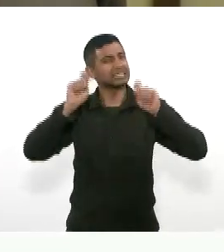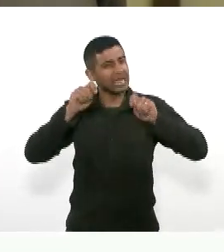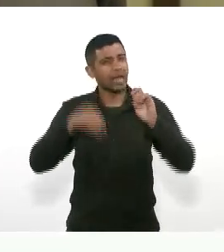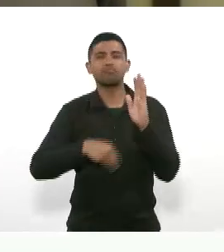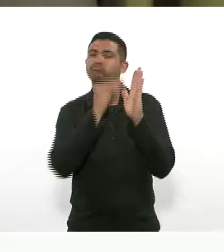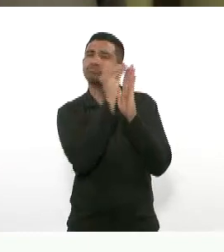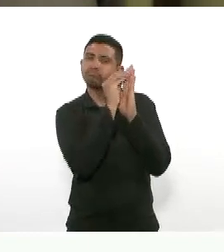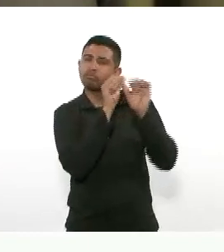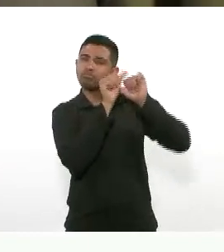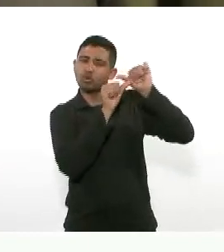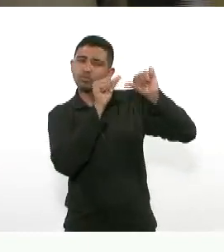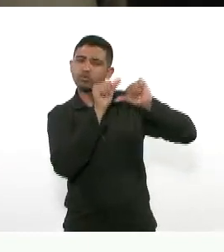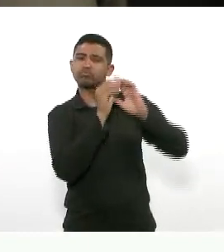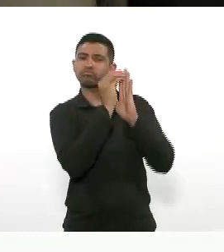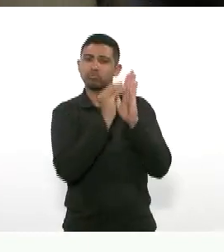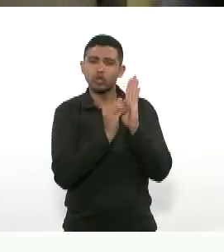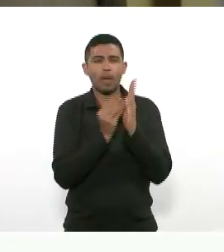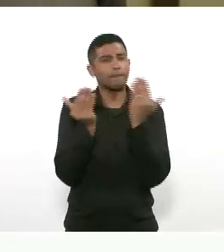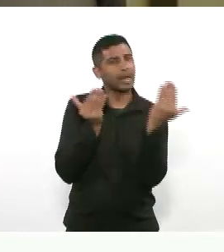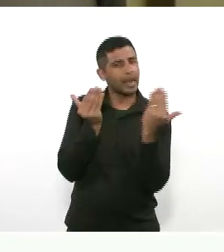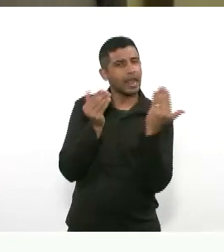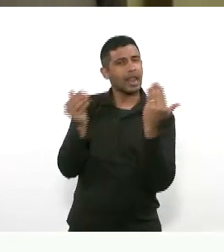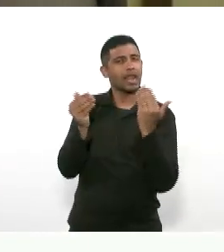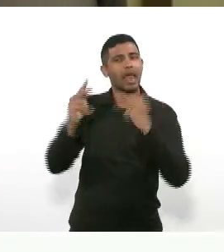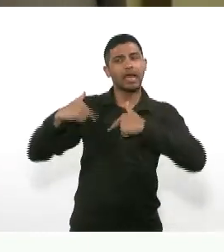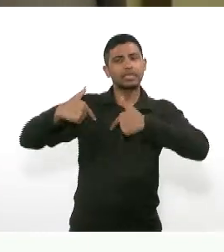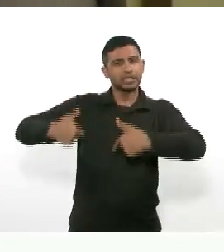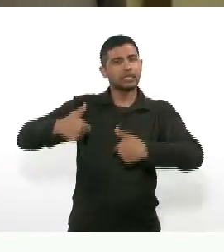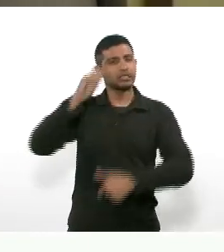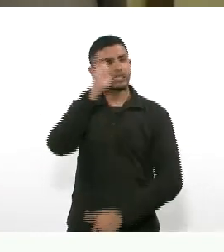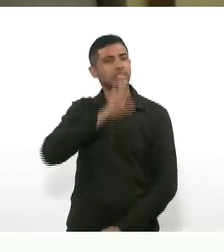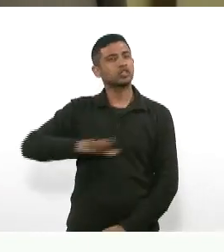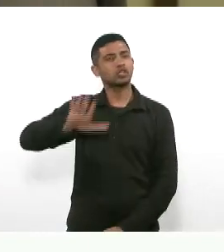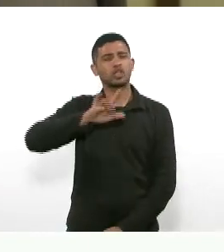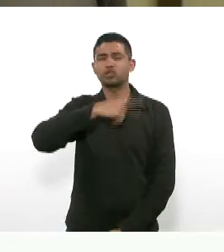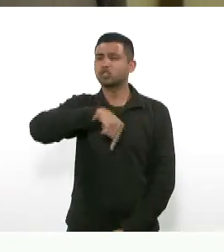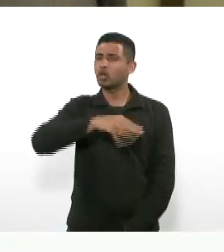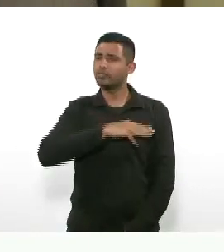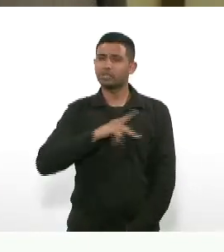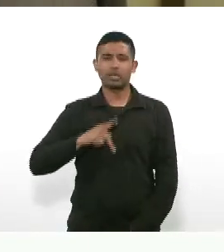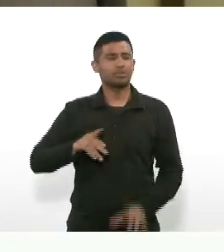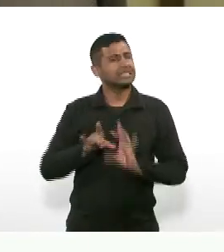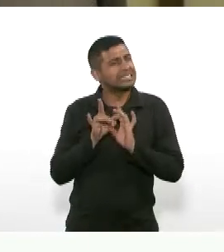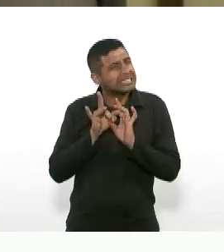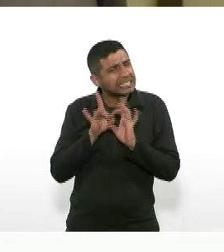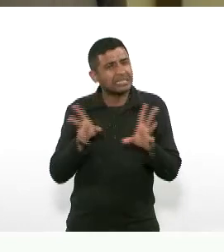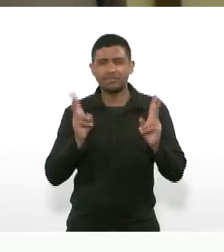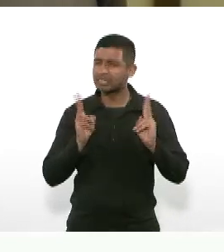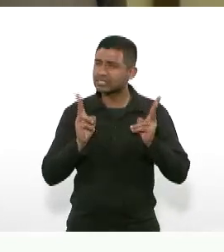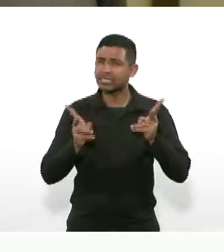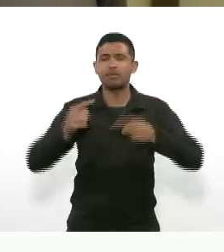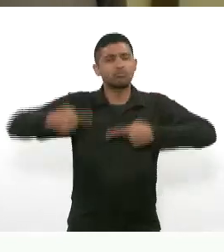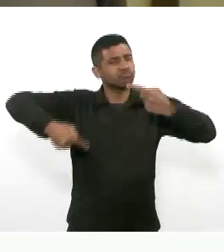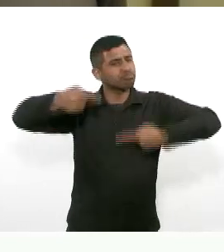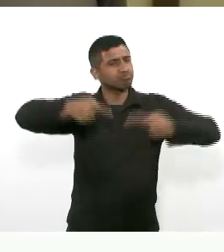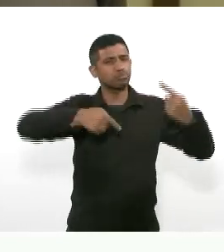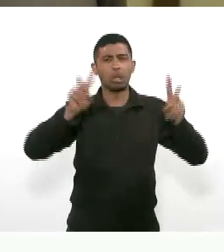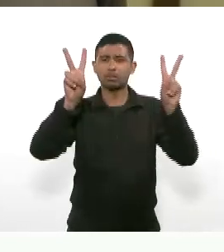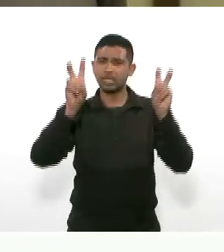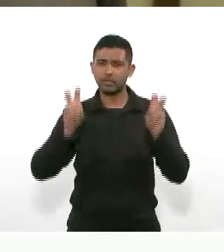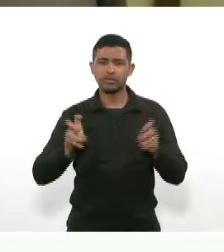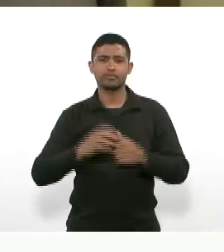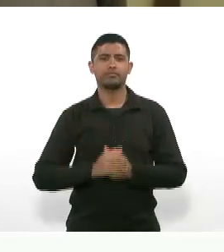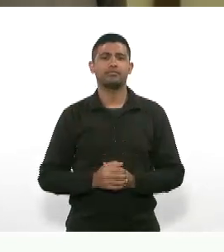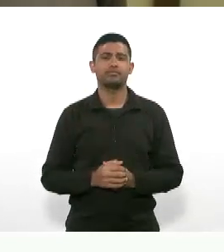acrescentadas, fazer um paralelo com o Plano Nacional. O Ministério Público se coloca sempre à disposição para todas as discussões que fizer pertinentes,